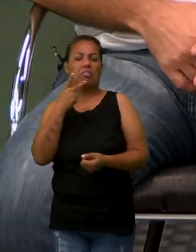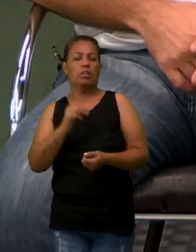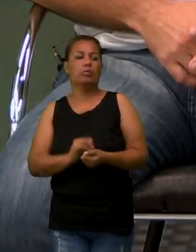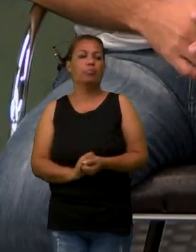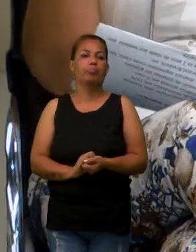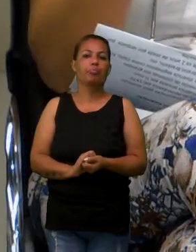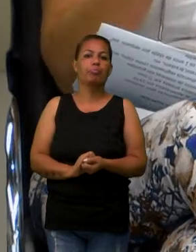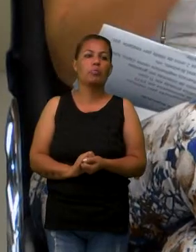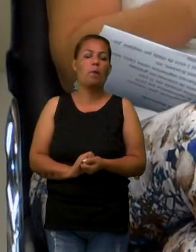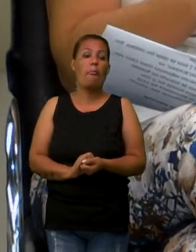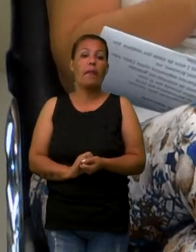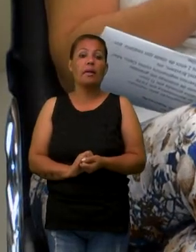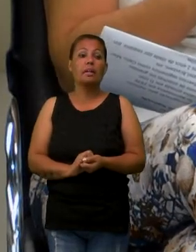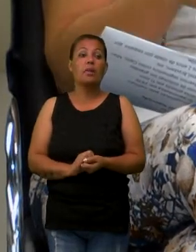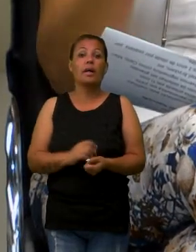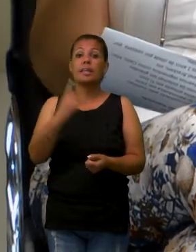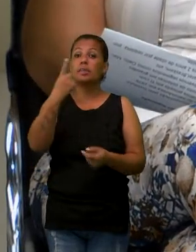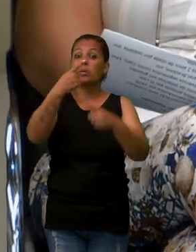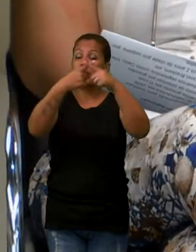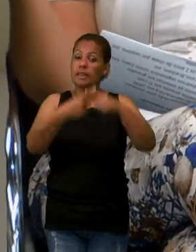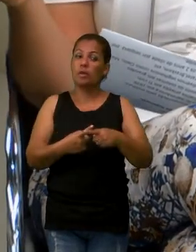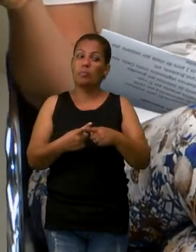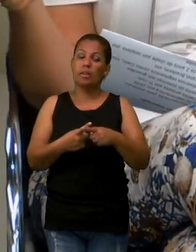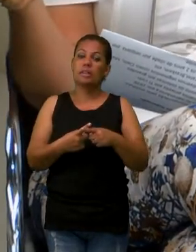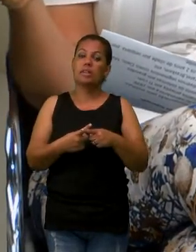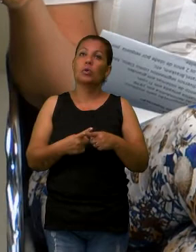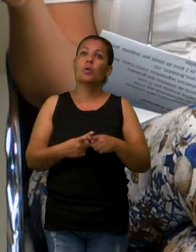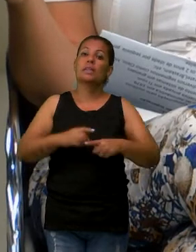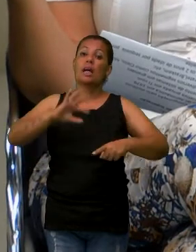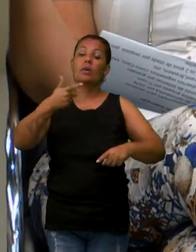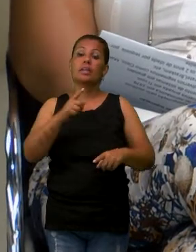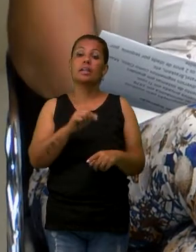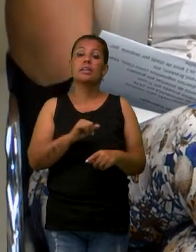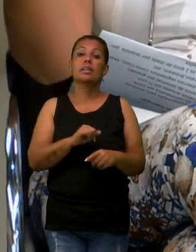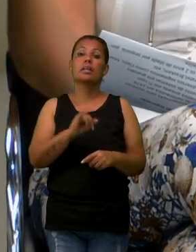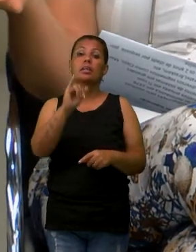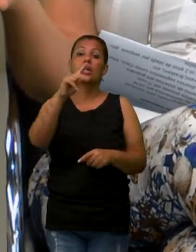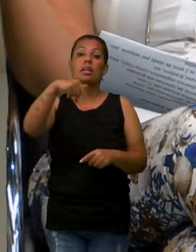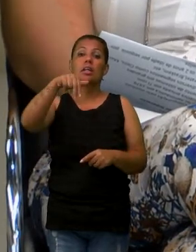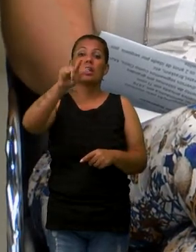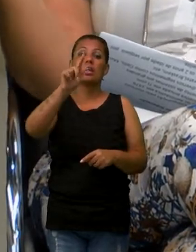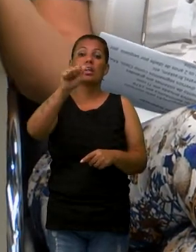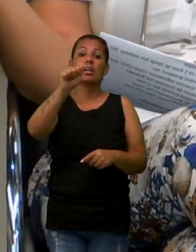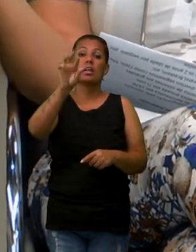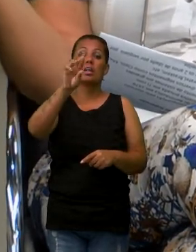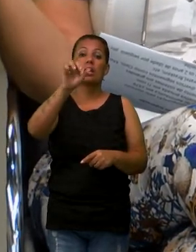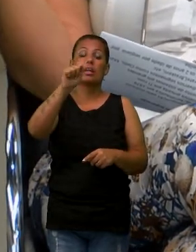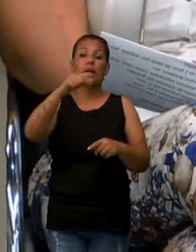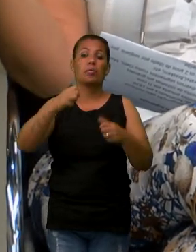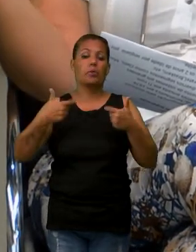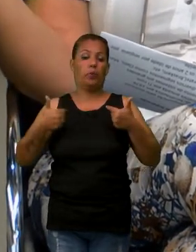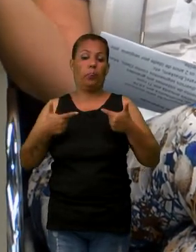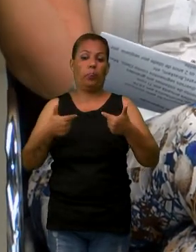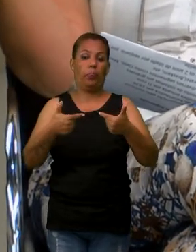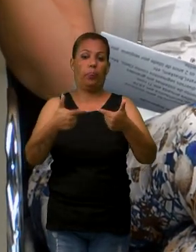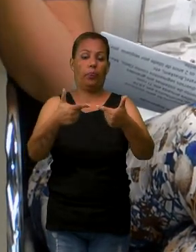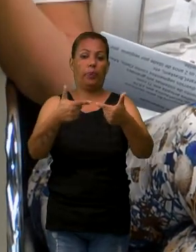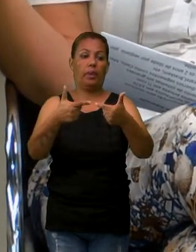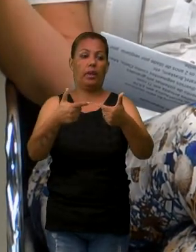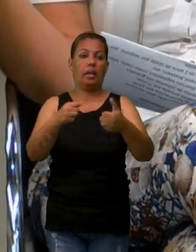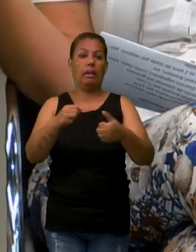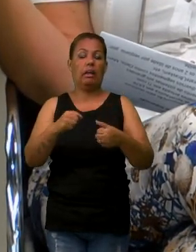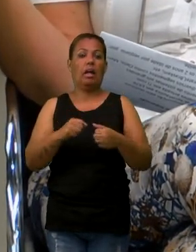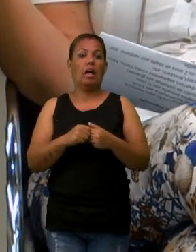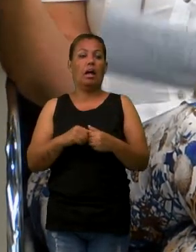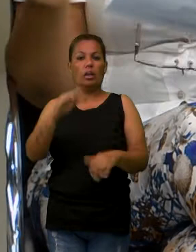só que as primeiras competições acontecerão na inglaterra e por conta da guerra dos militares que tinham